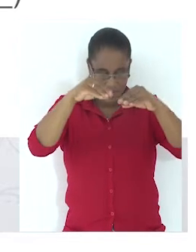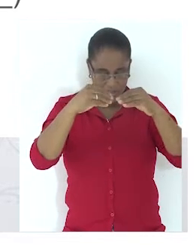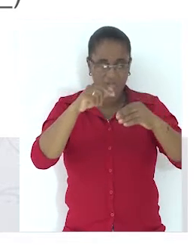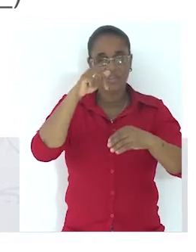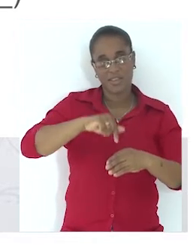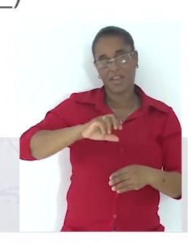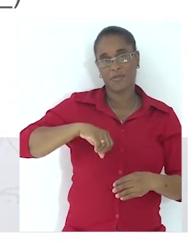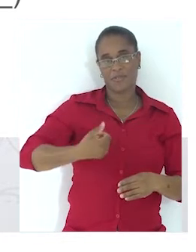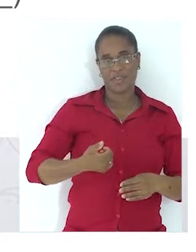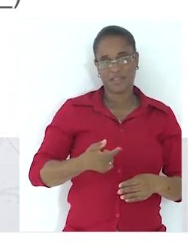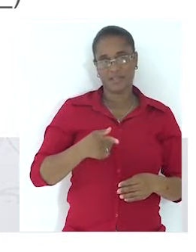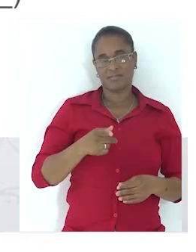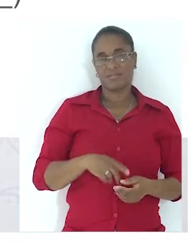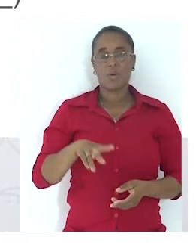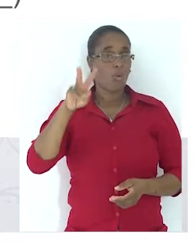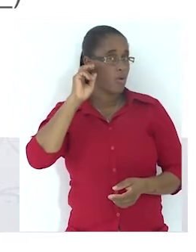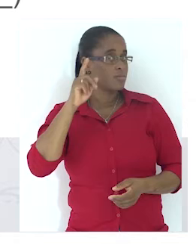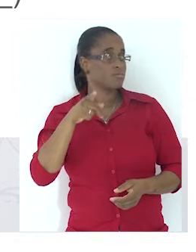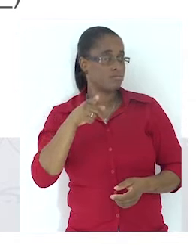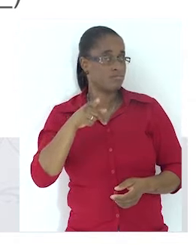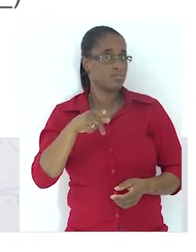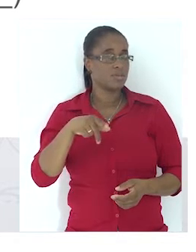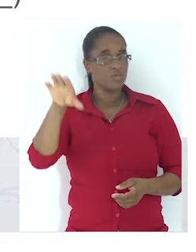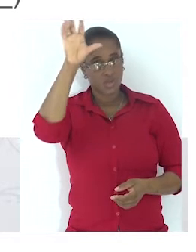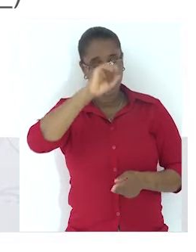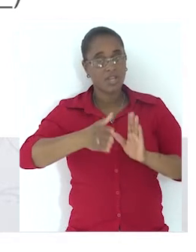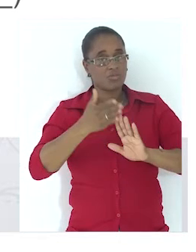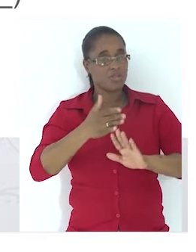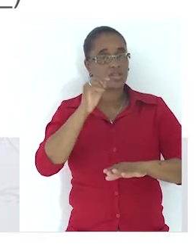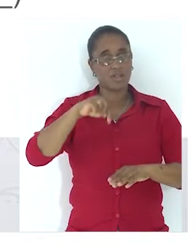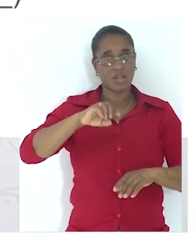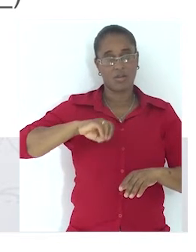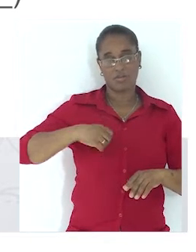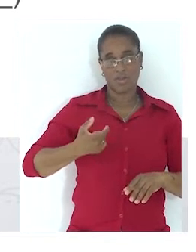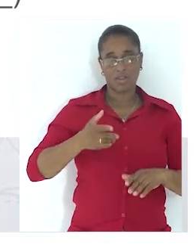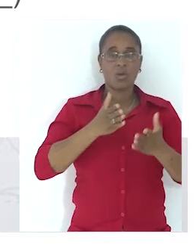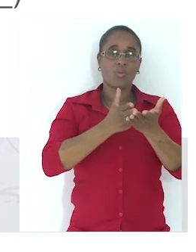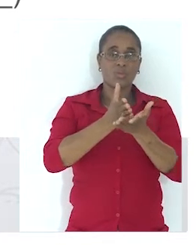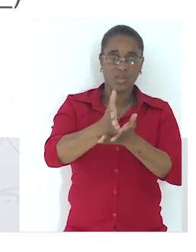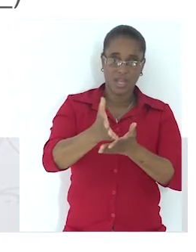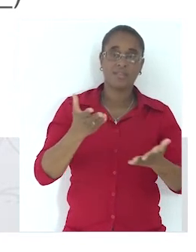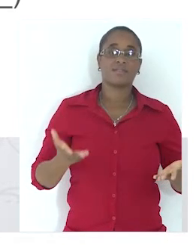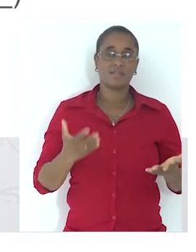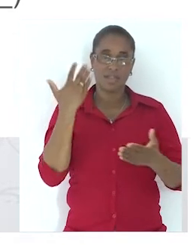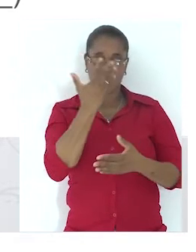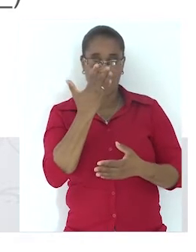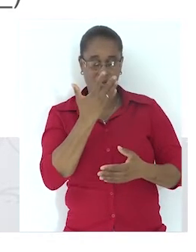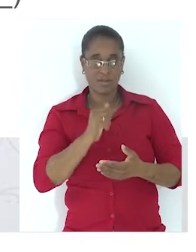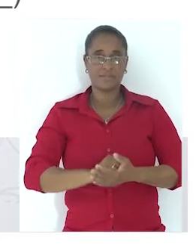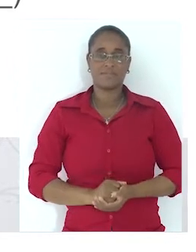em Cabo Verde. Ouçam. O estado de emergência em Cabo Verde e a continuidade das